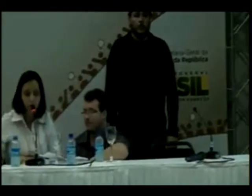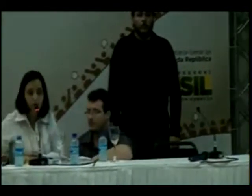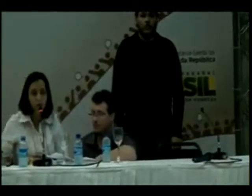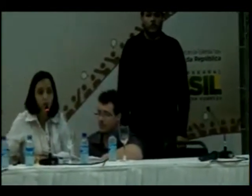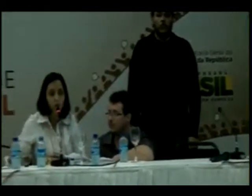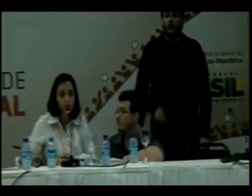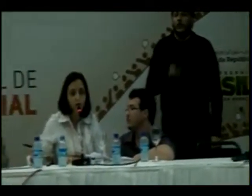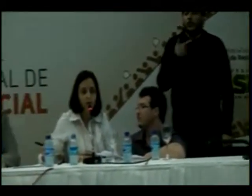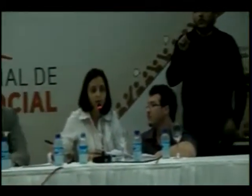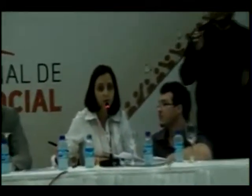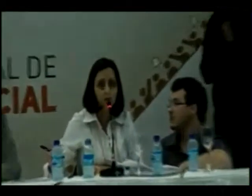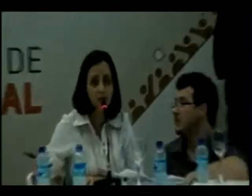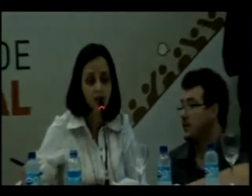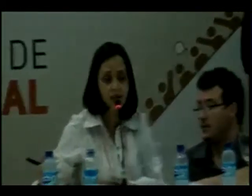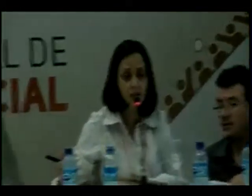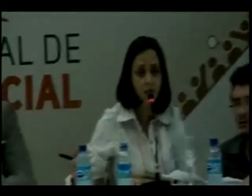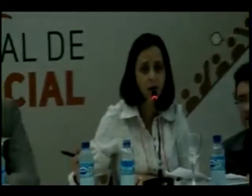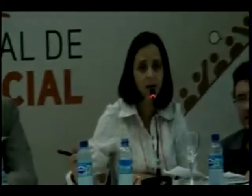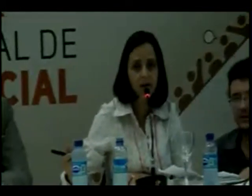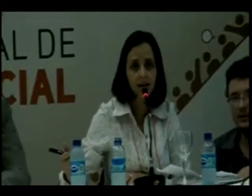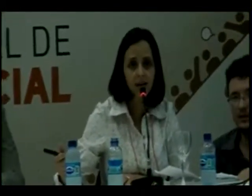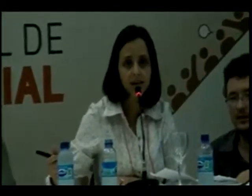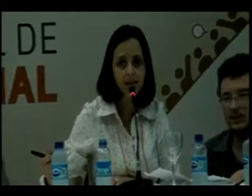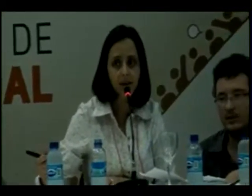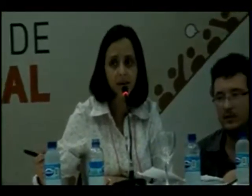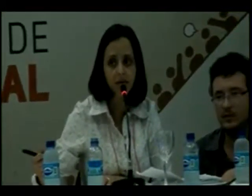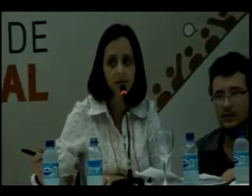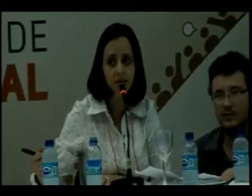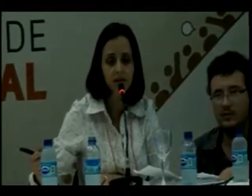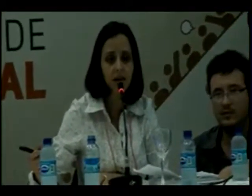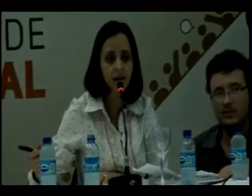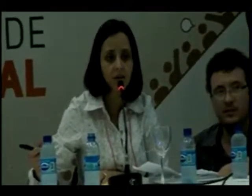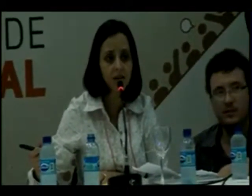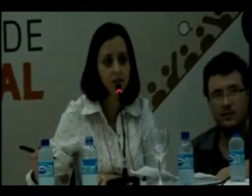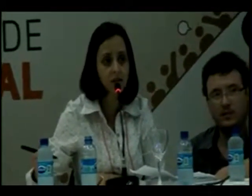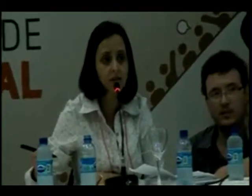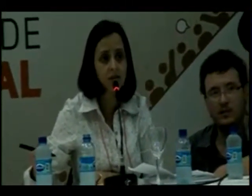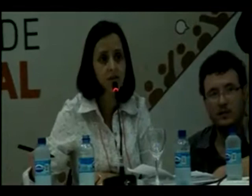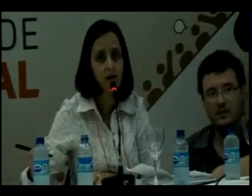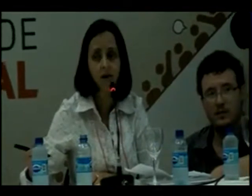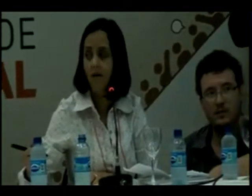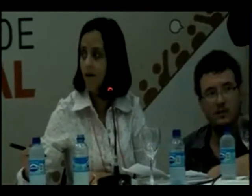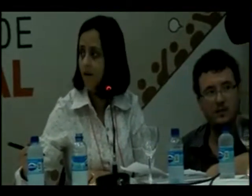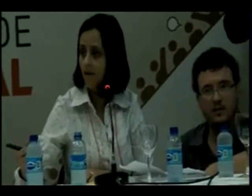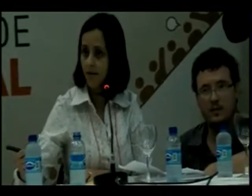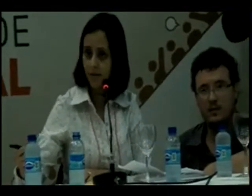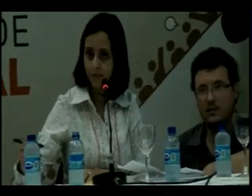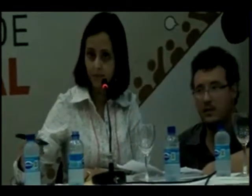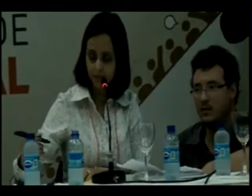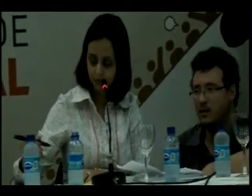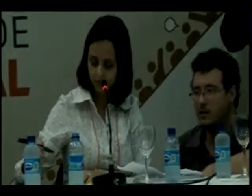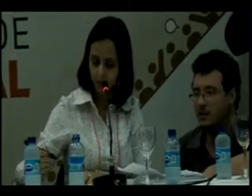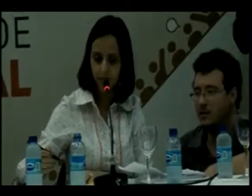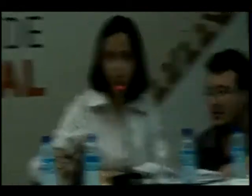O próximo grupo, que estava sob a coordenação do William e da Iracema, na sala Los Angeles.